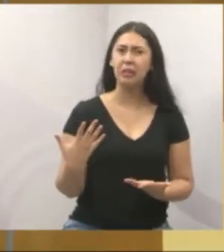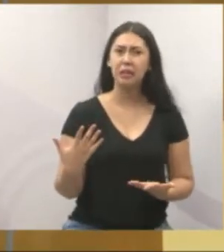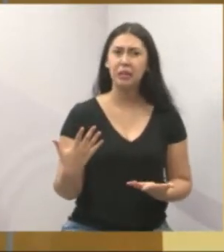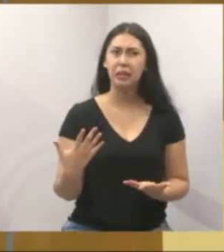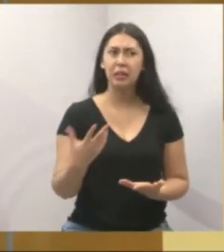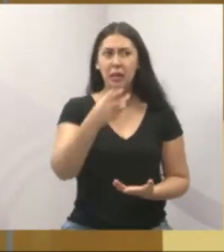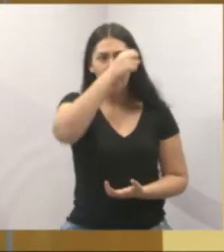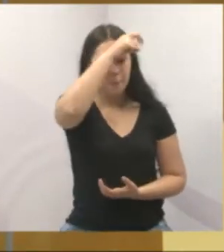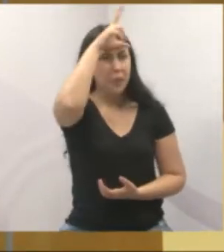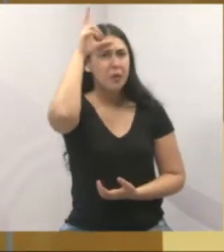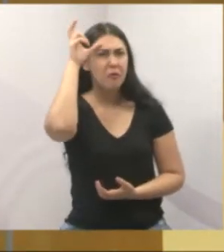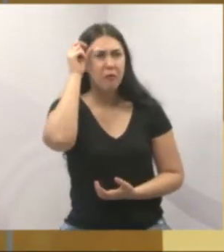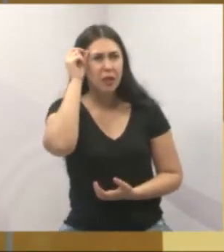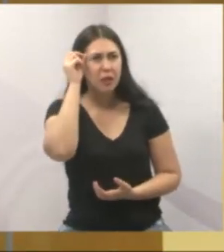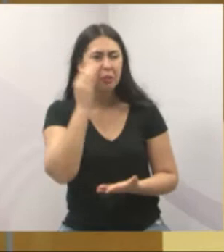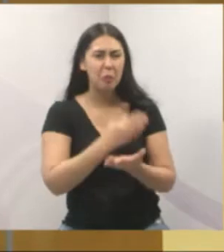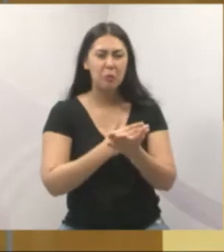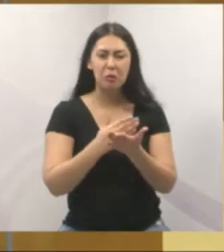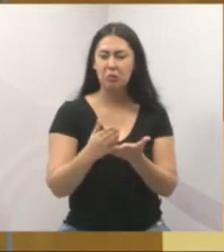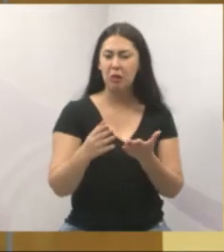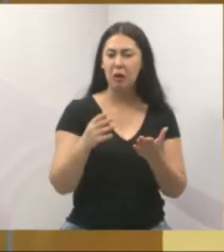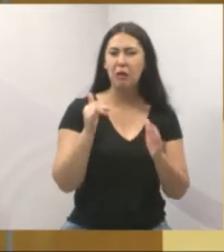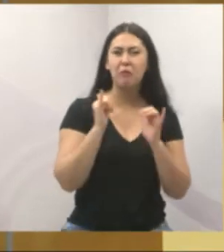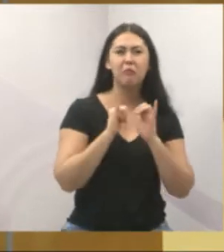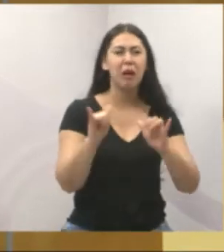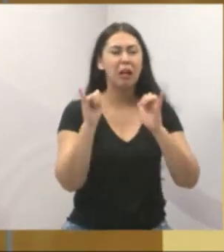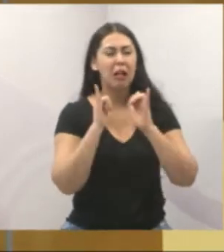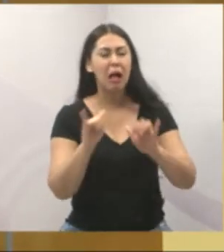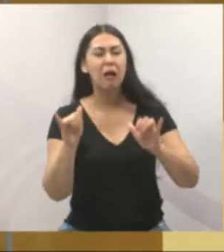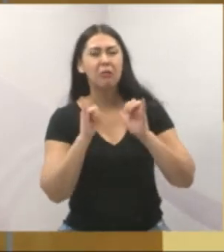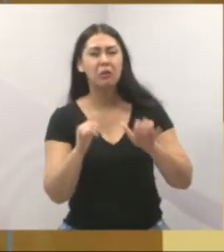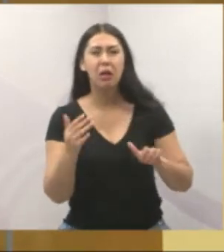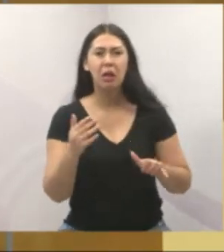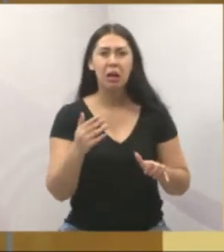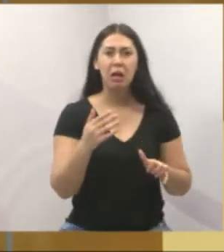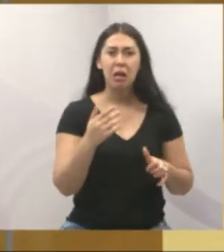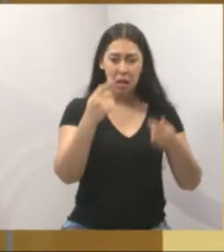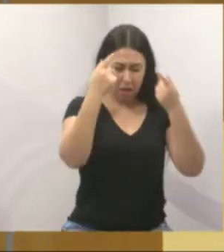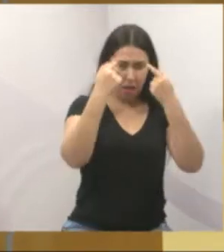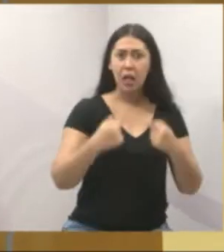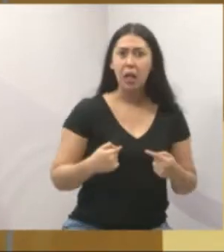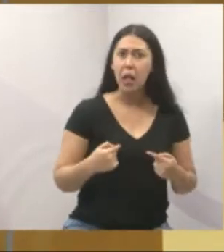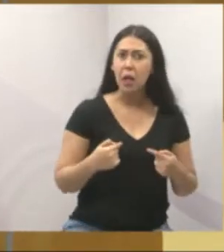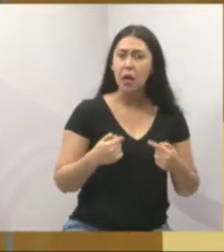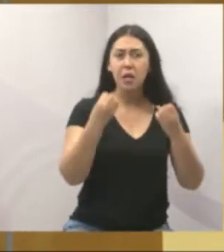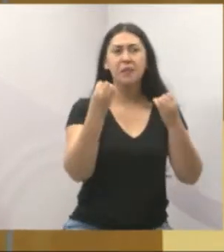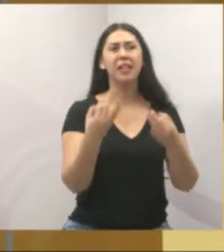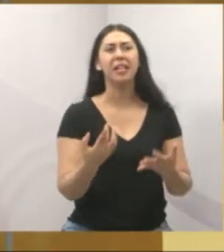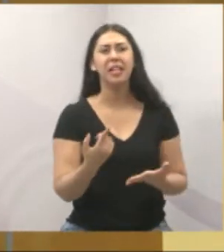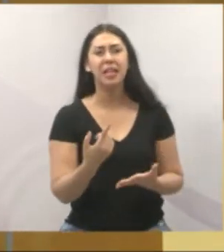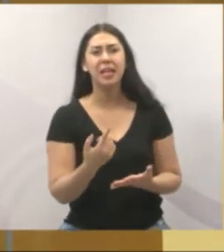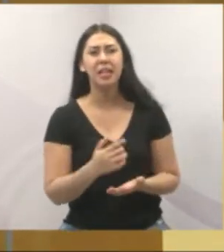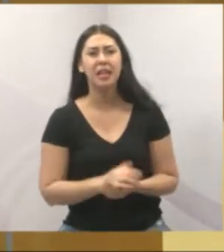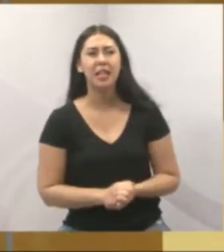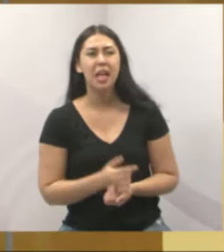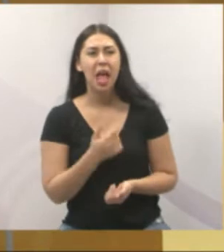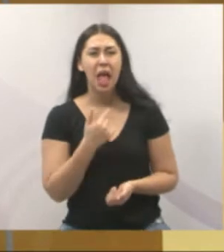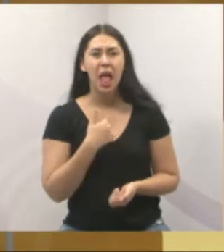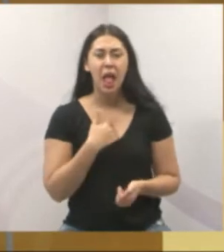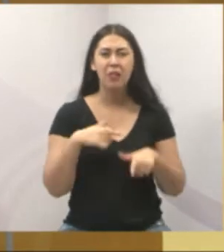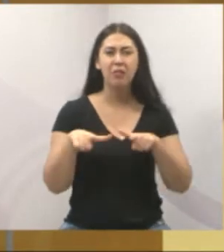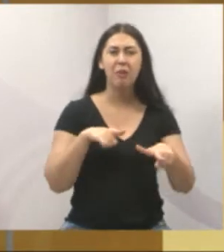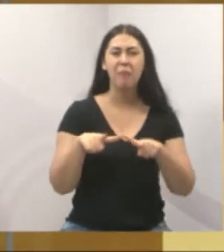série de ilações na live a respeito da minha pessoa e dizer que o nosso mandato era um mandato que